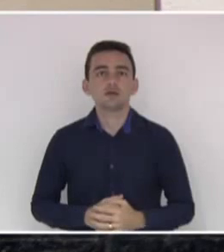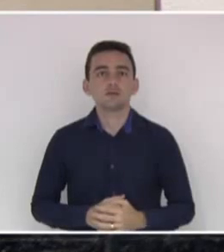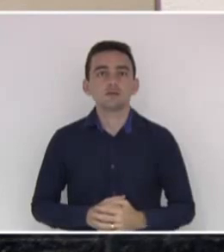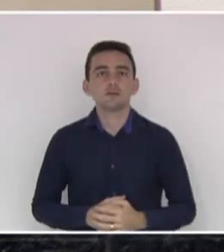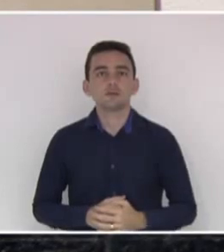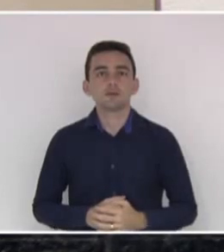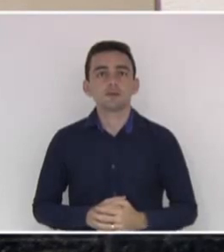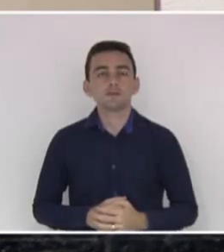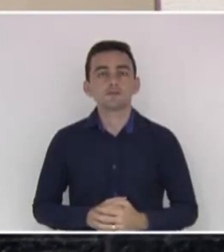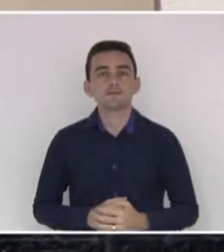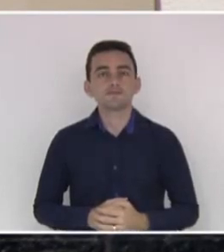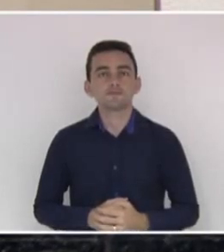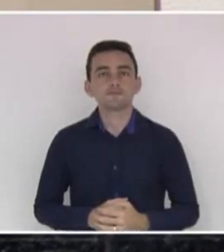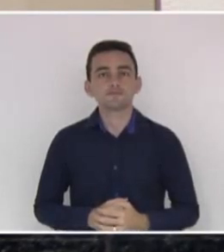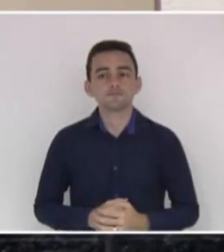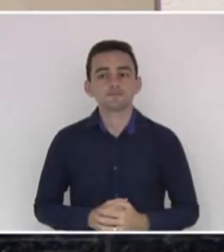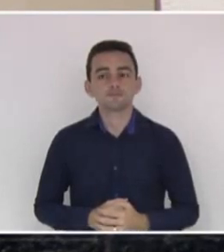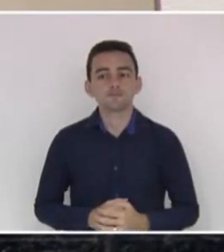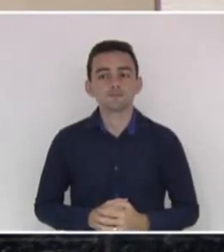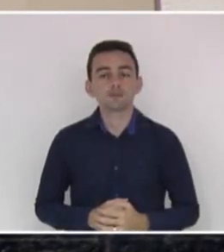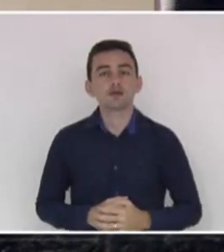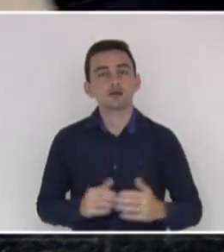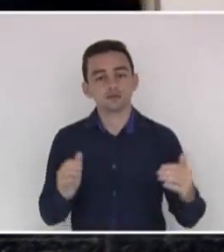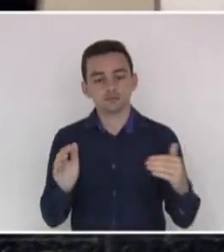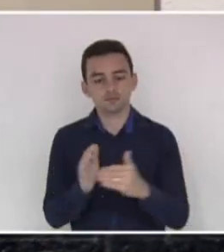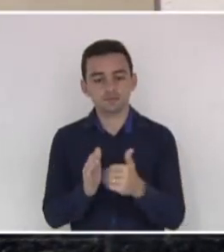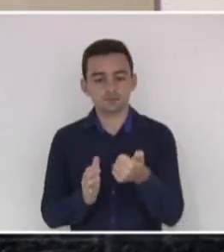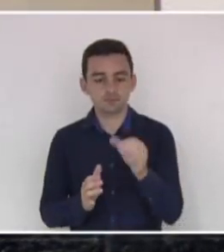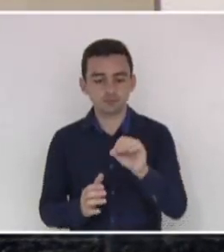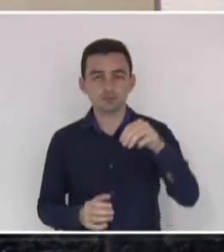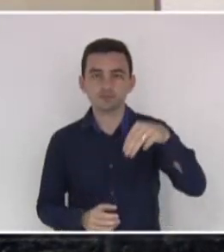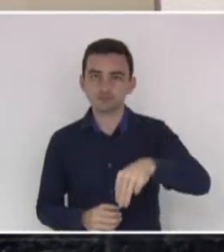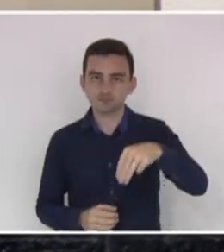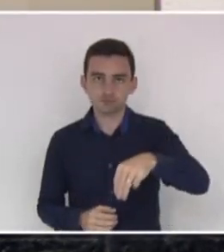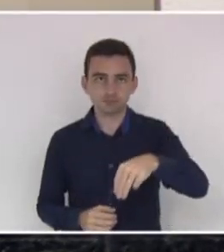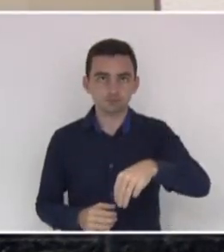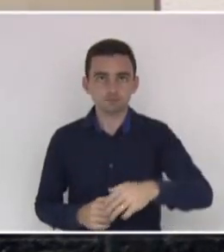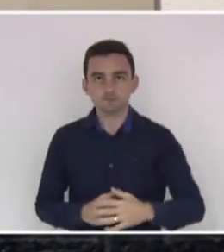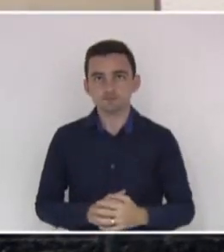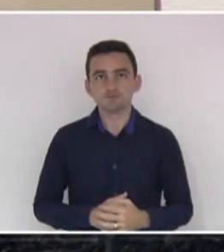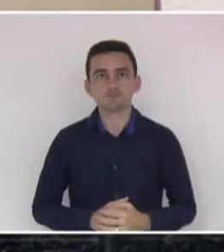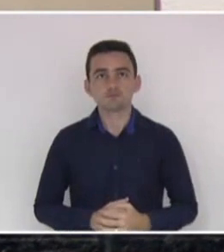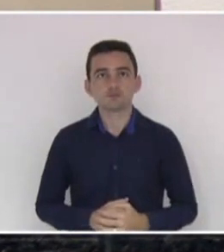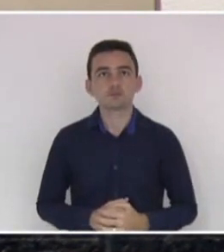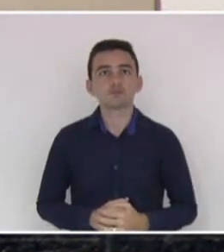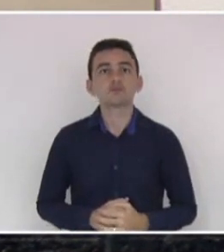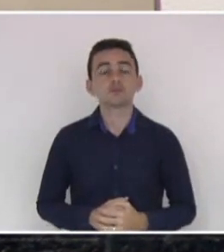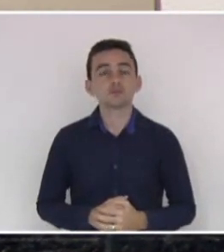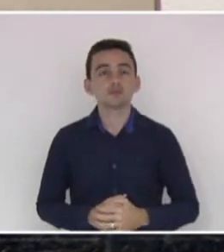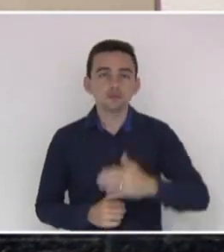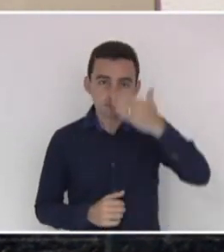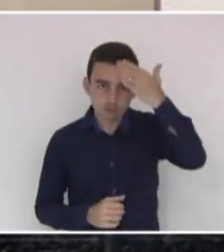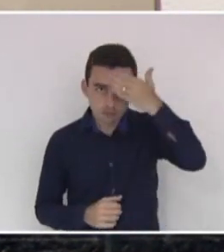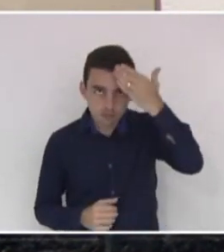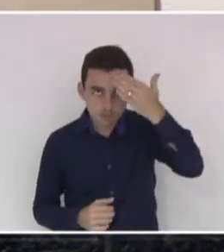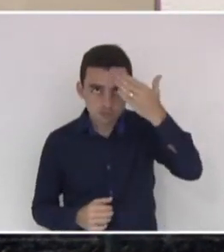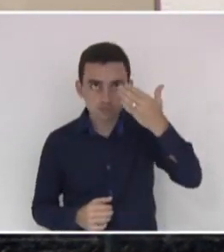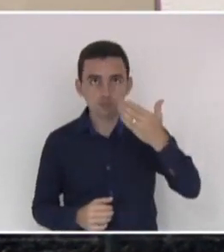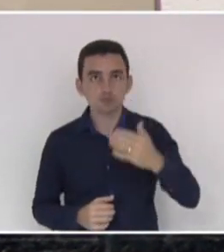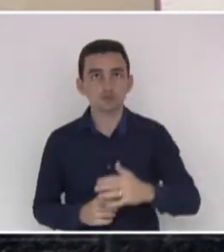fala. Nesse momento, em breves comunicações. Deputado Aguiar.